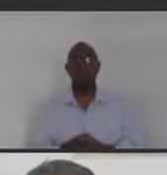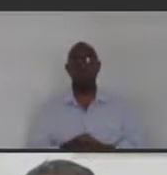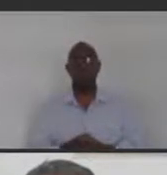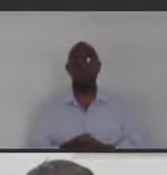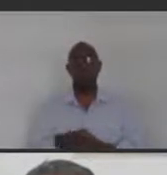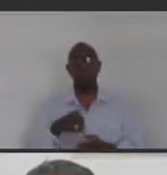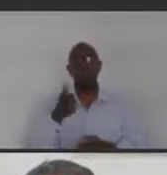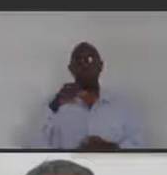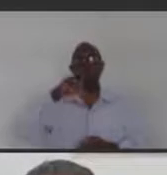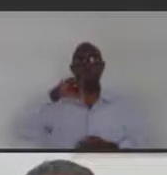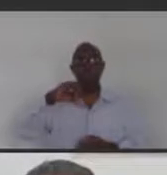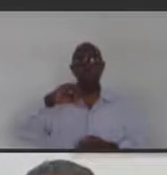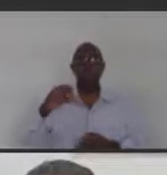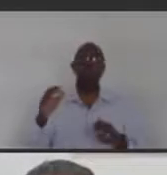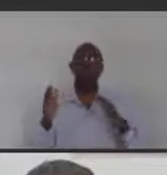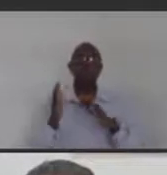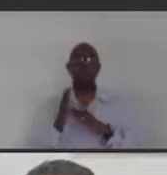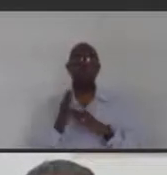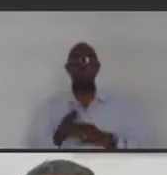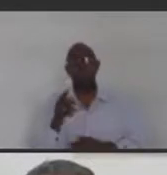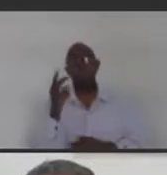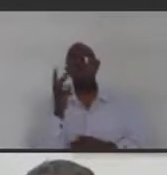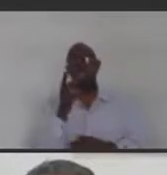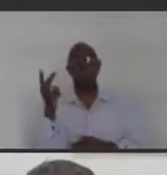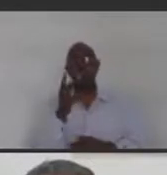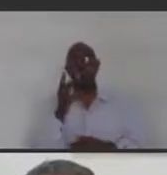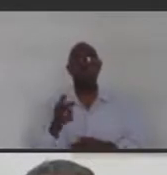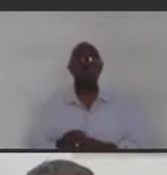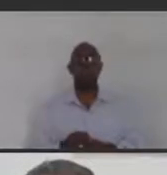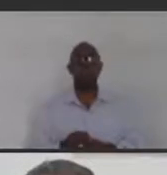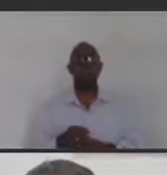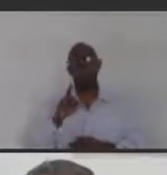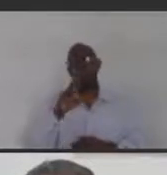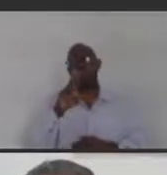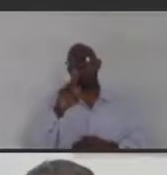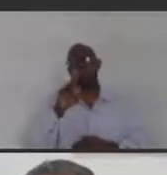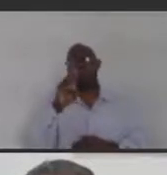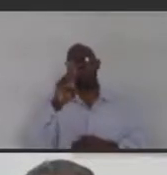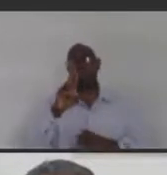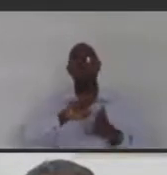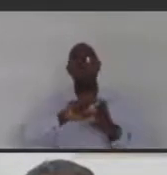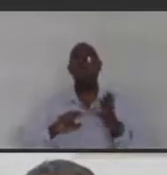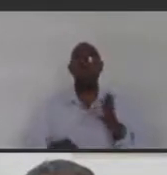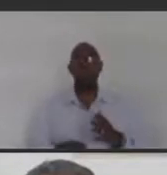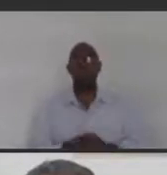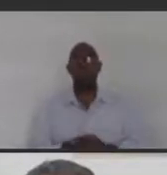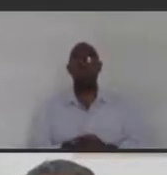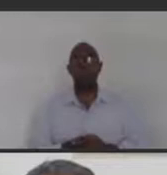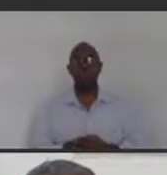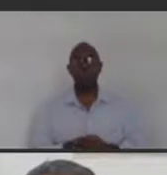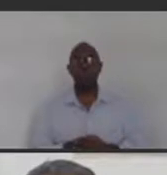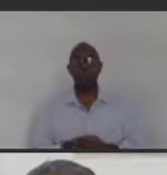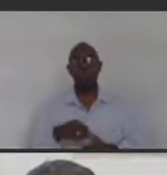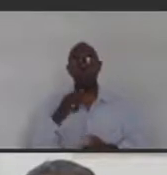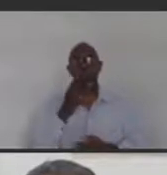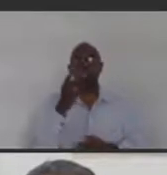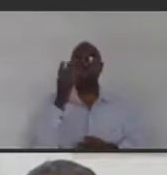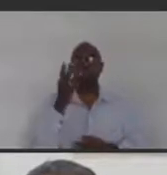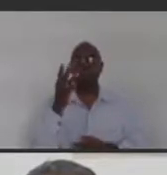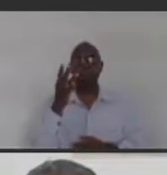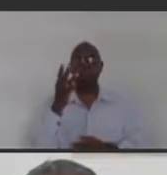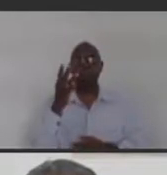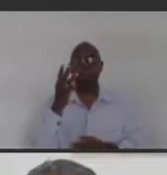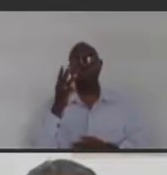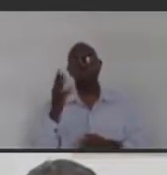4.019 até a 4.022, todas do vereador Dudu Lima. Diverso, indicação 4.023 até